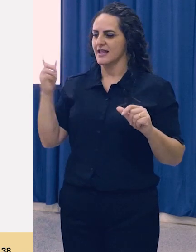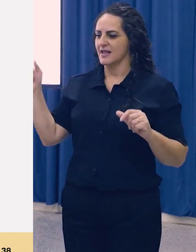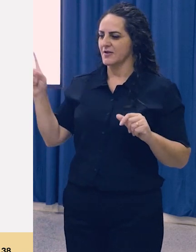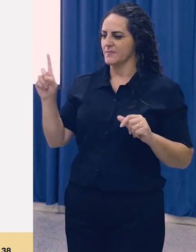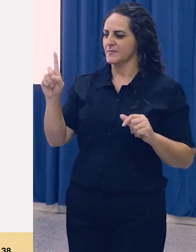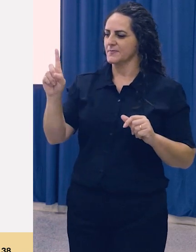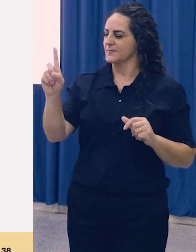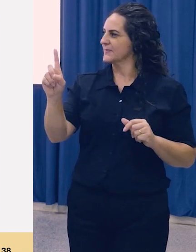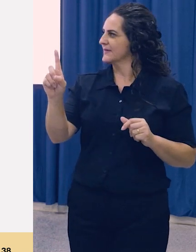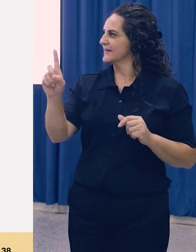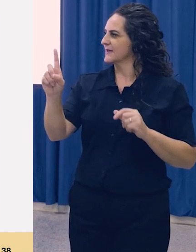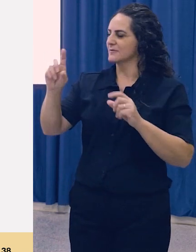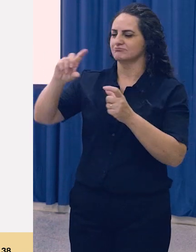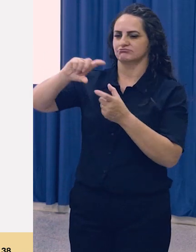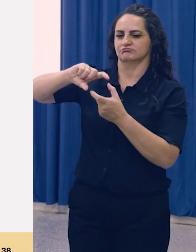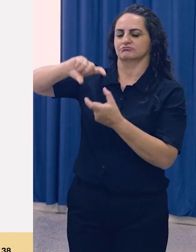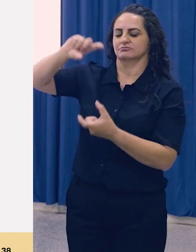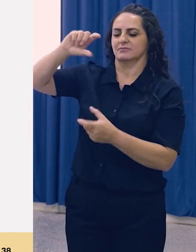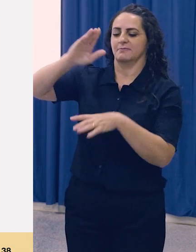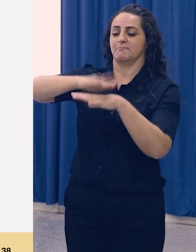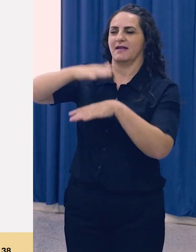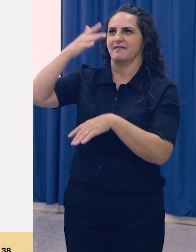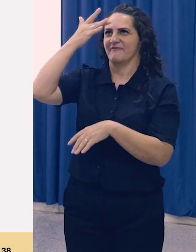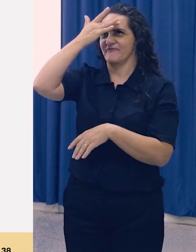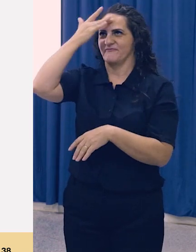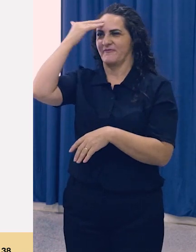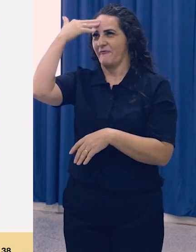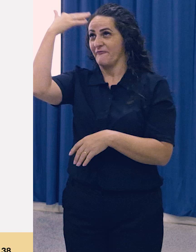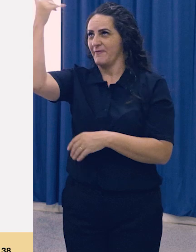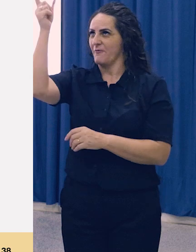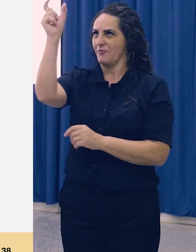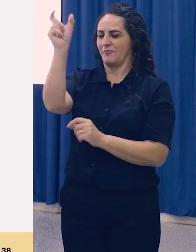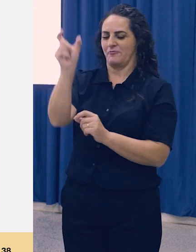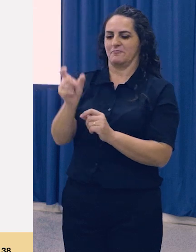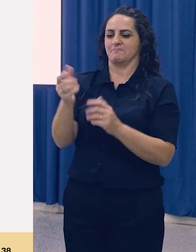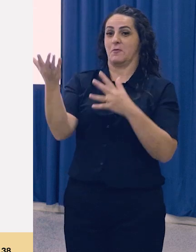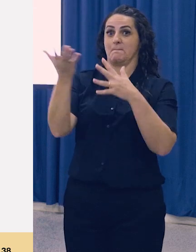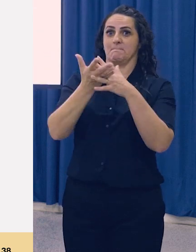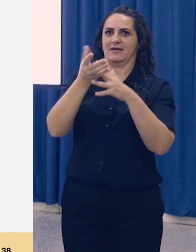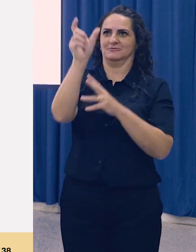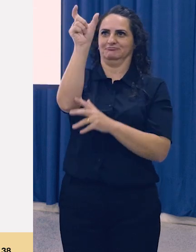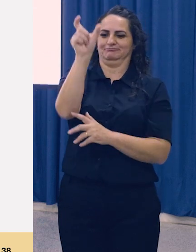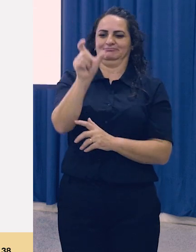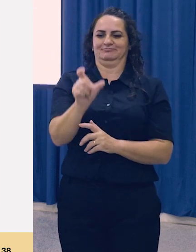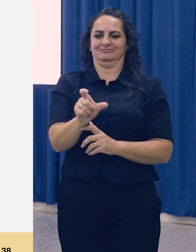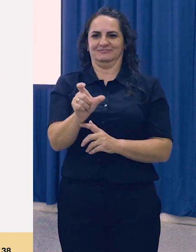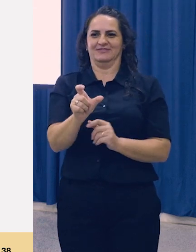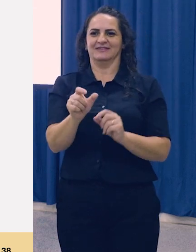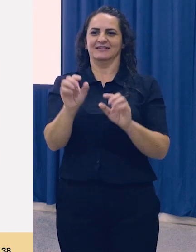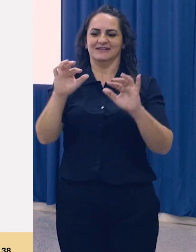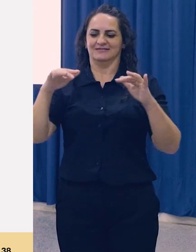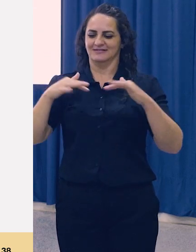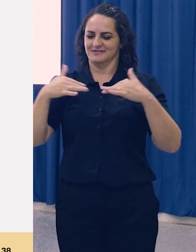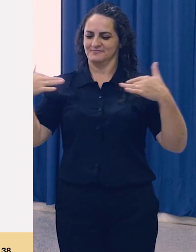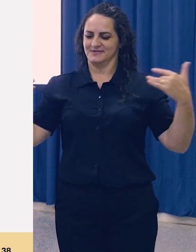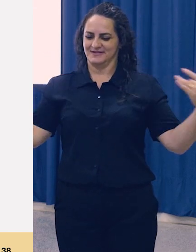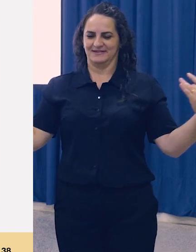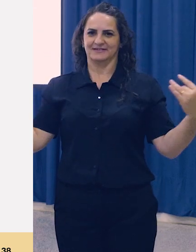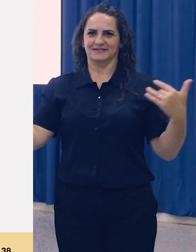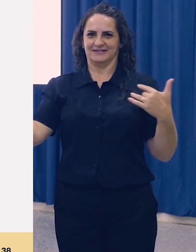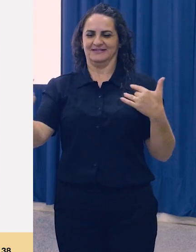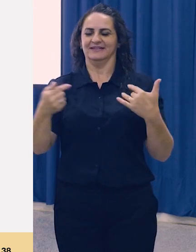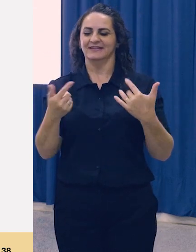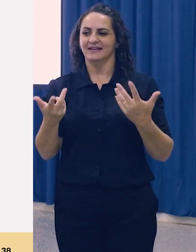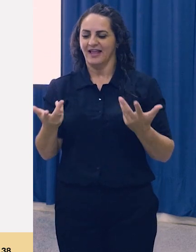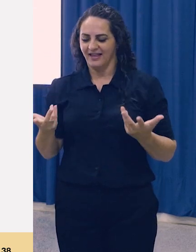aquele grande Leonardo DiCaprio assim, no meio do pôster, porque ele é o cara, eu vou ver o filme por causa dele. O Star System é